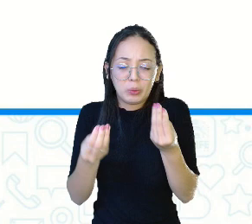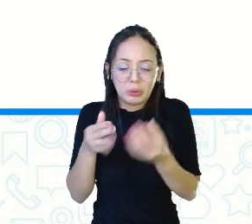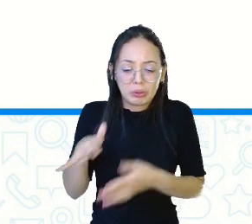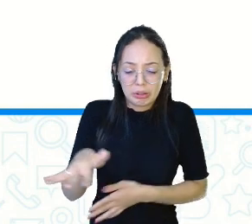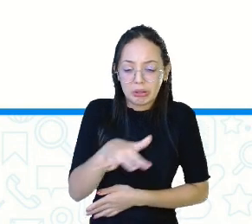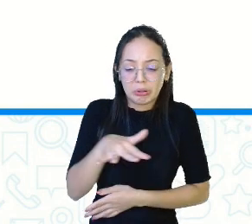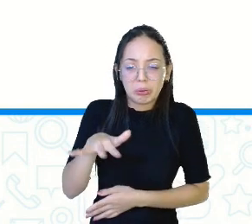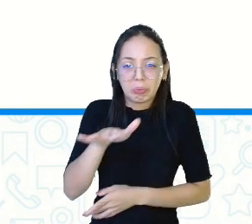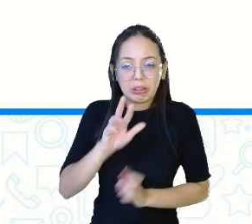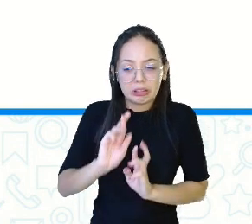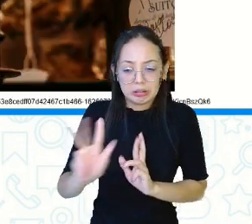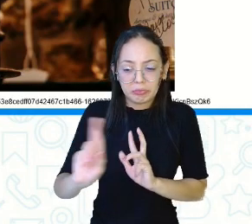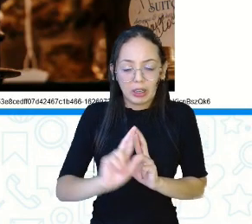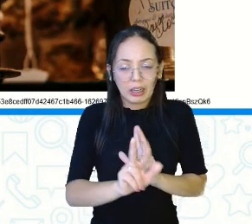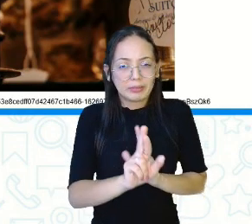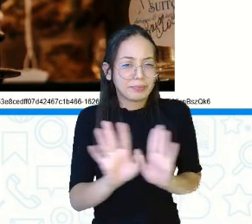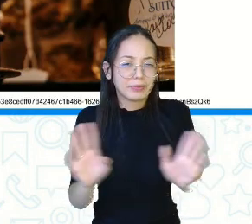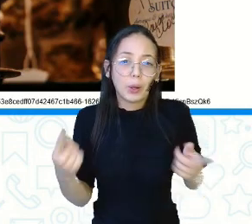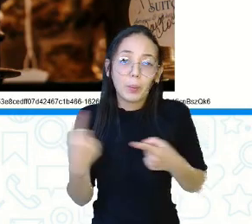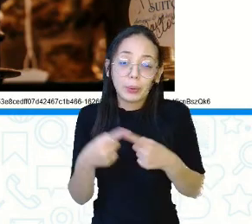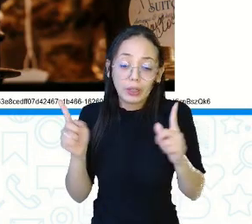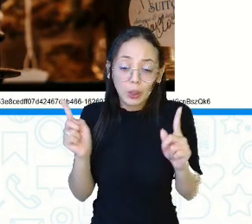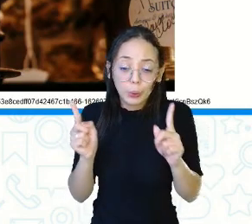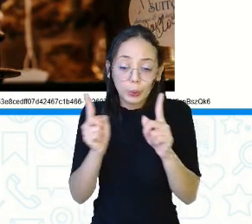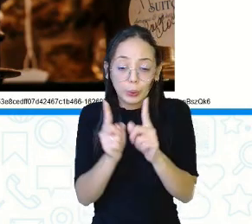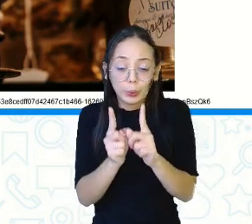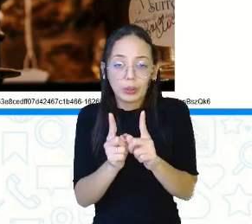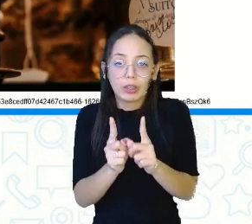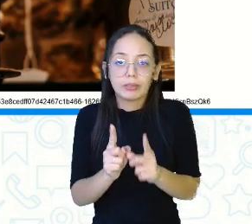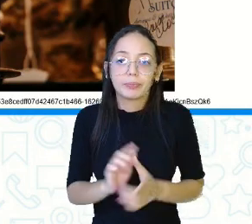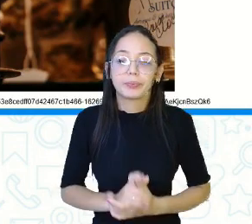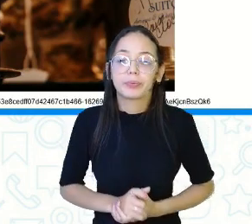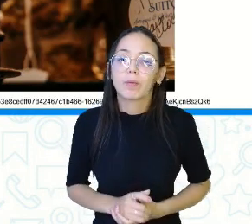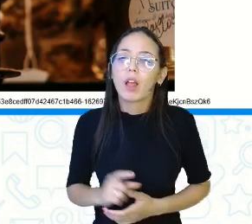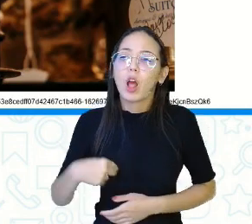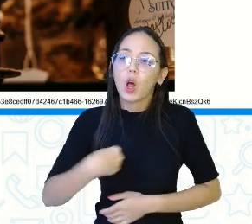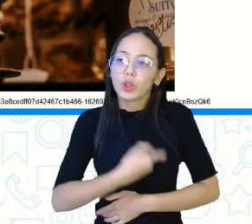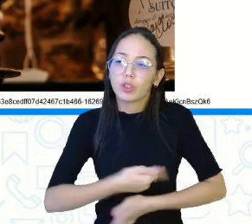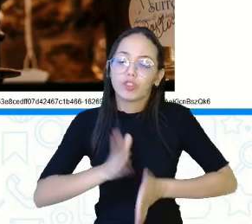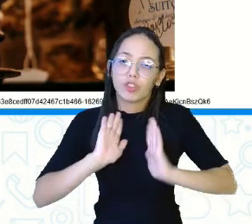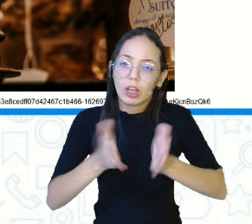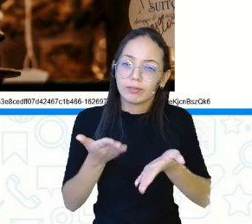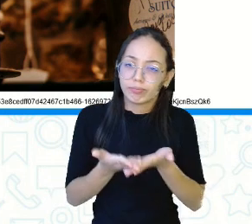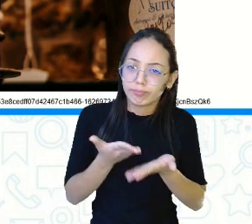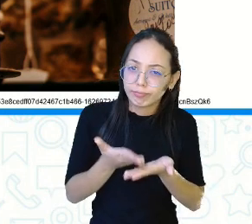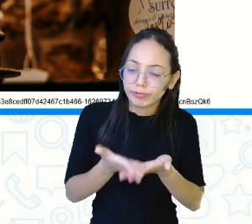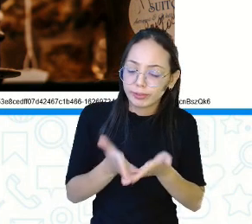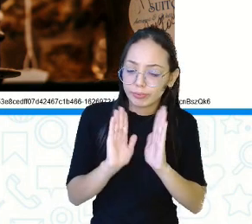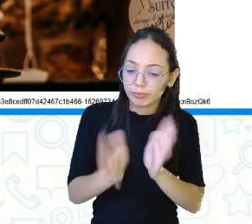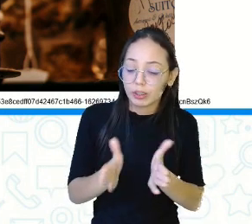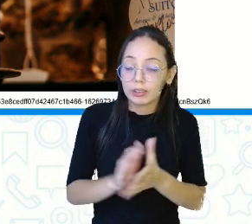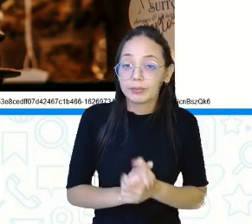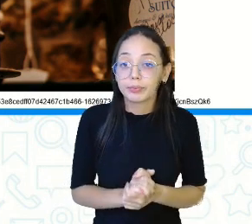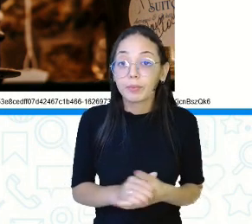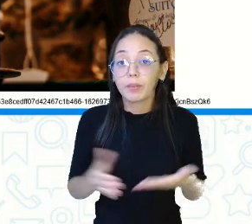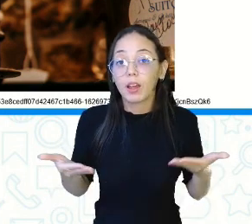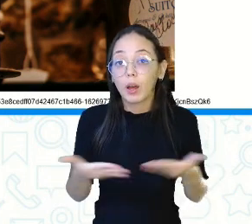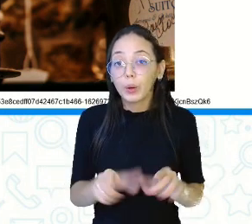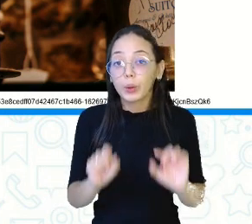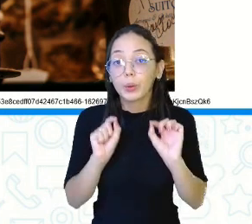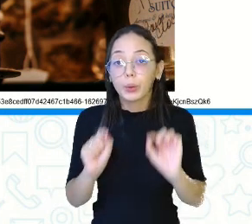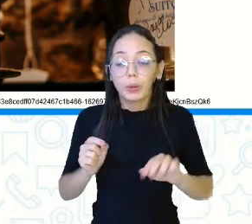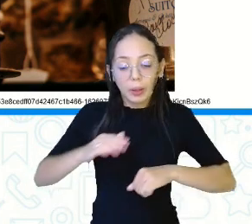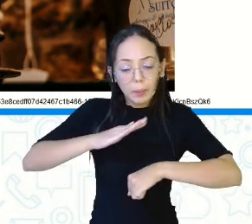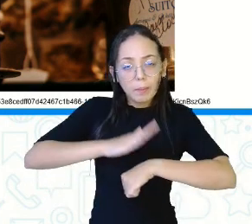espaços diferentes. Isso aí a gente já trabalhou bastante, não foi? Vários slides anteriores. Vamos ver agora